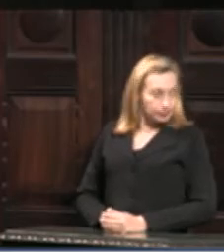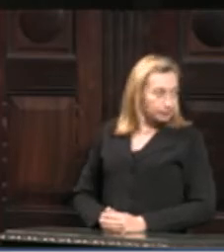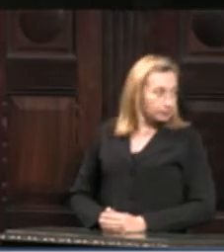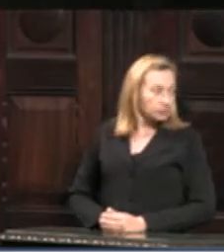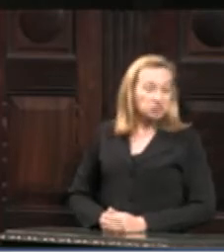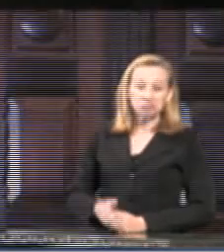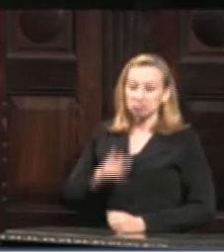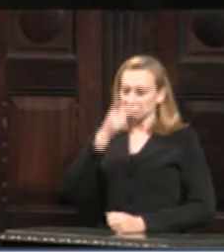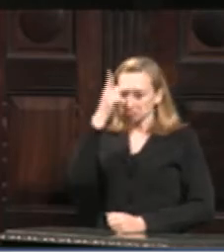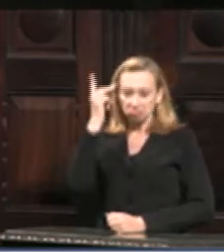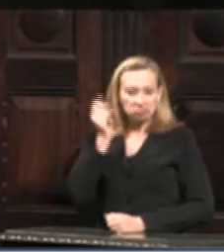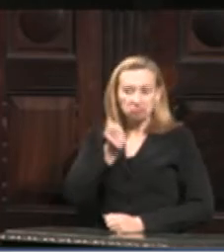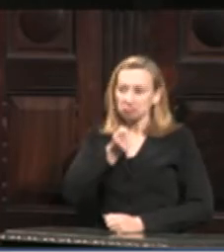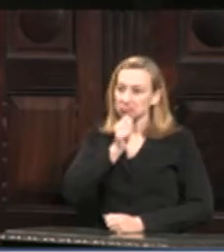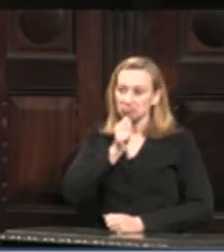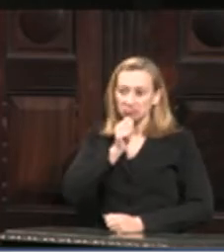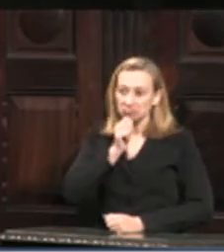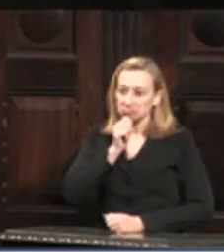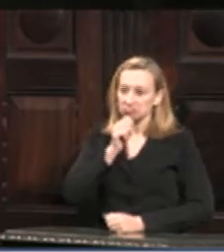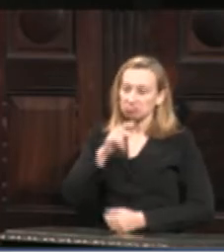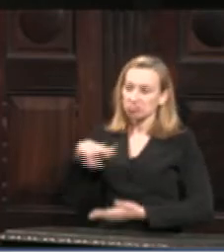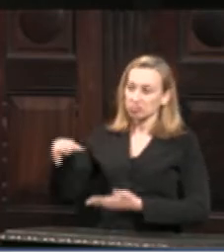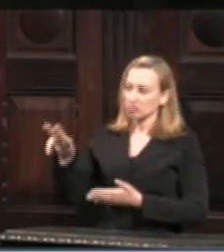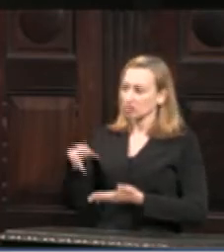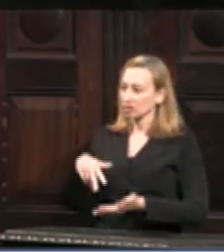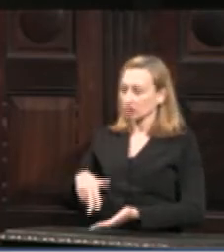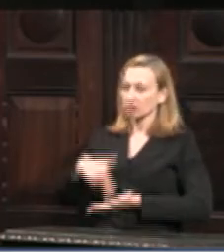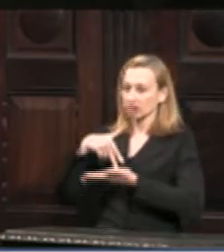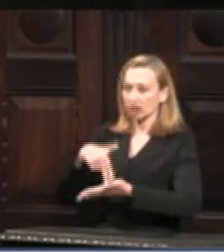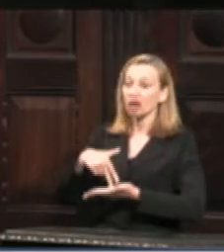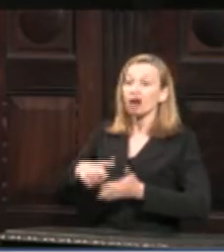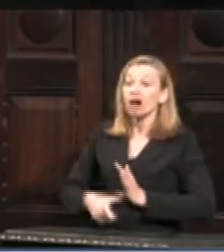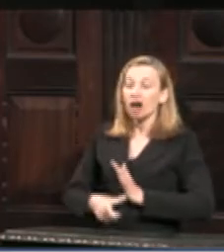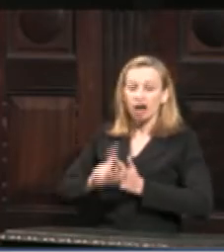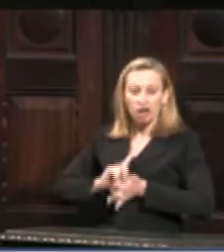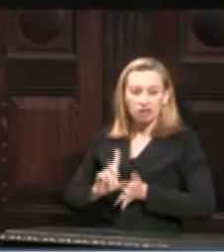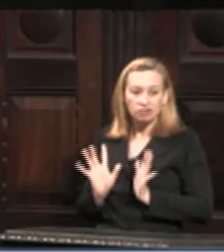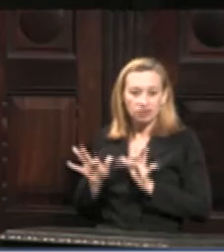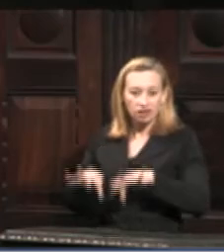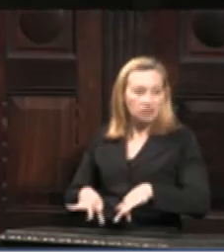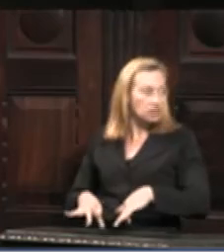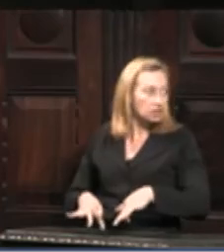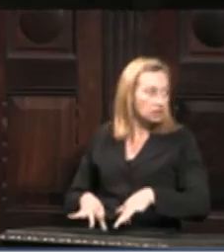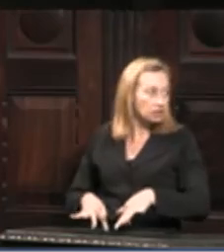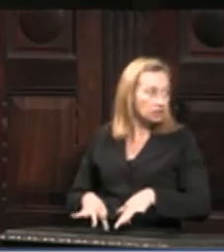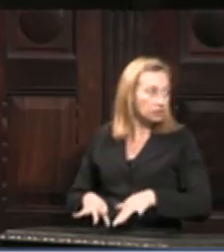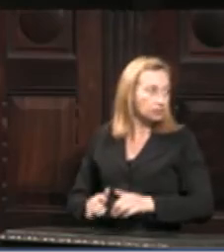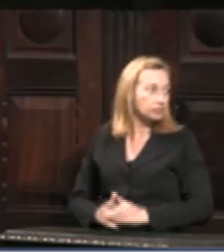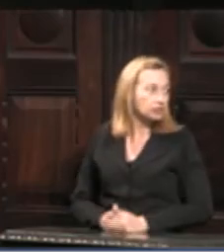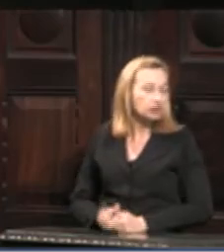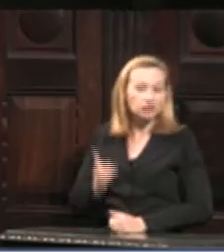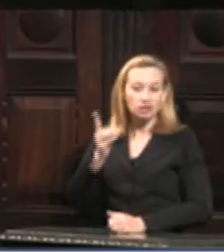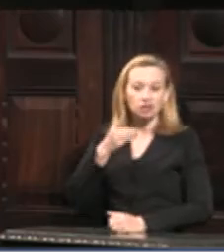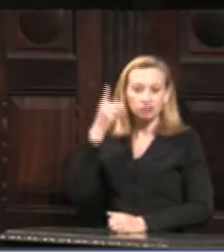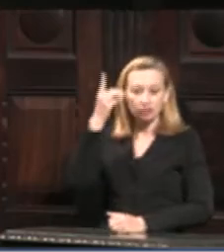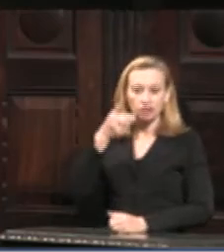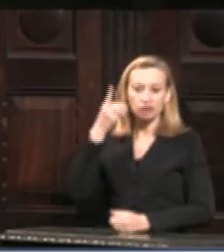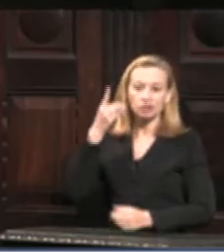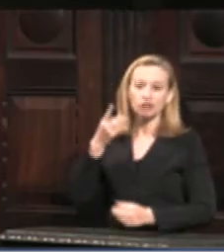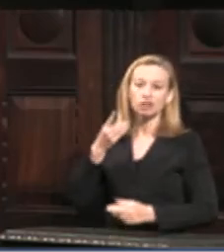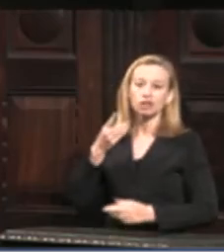Não havendo mais oradores inscritos, antes da presidência encerrar a presente sessão, convoco os senhores deputados para a sessão